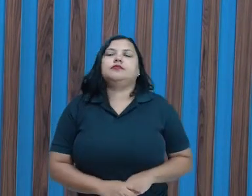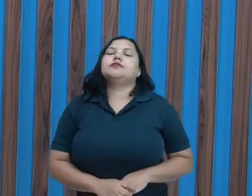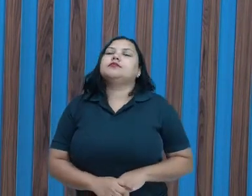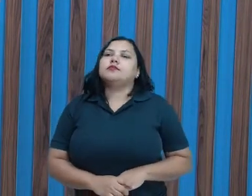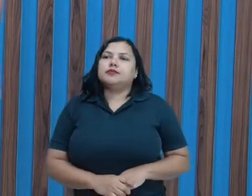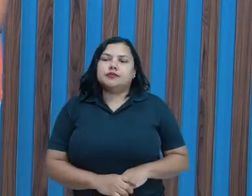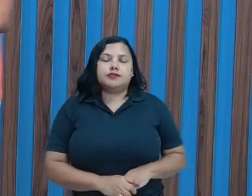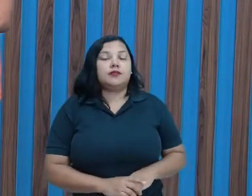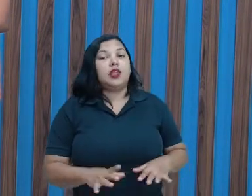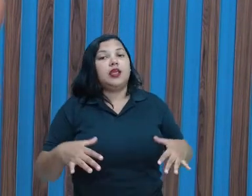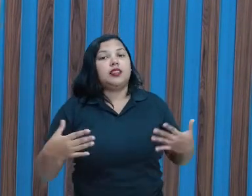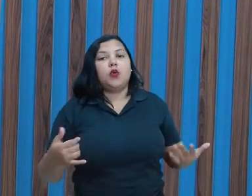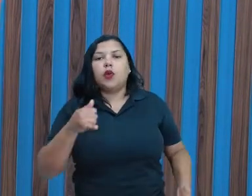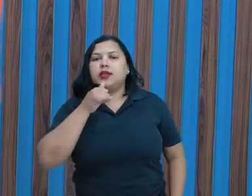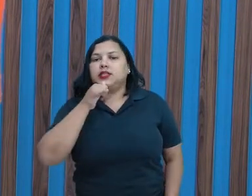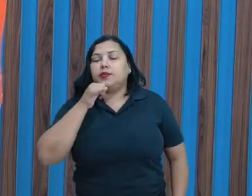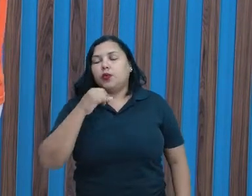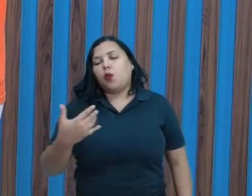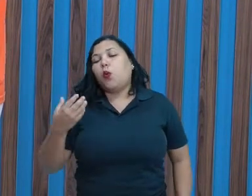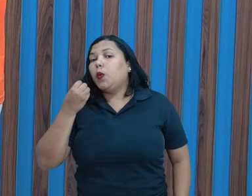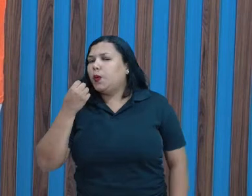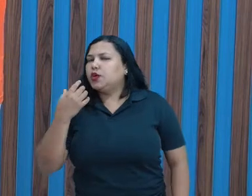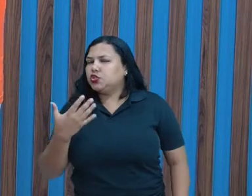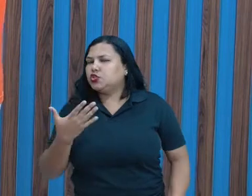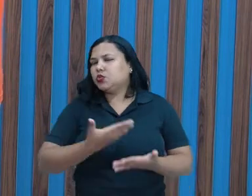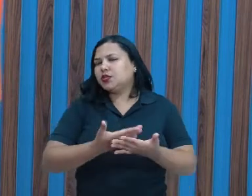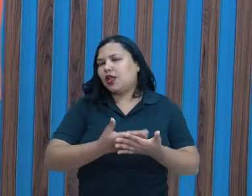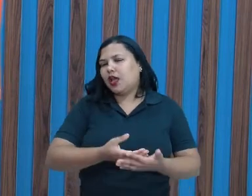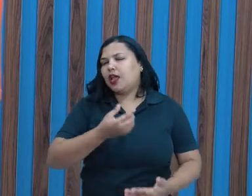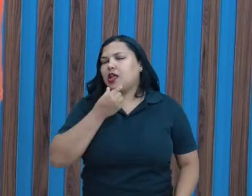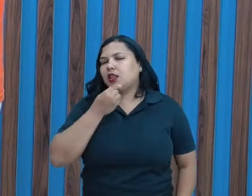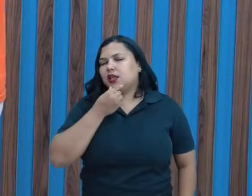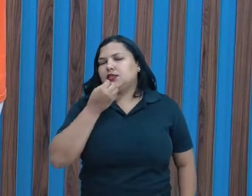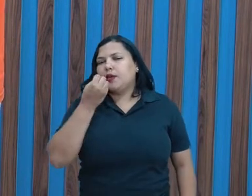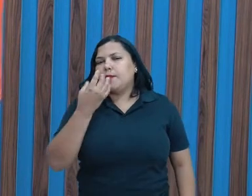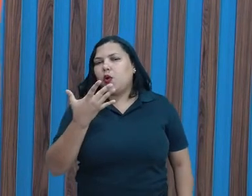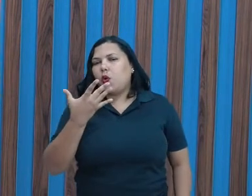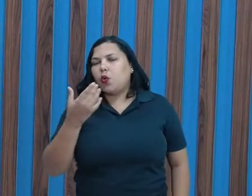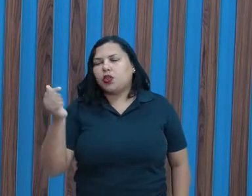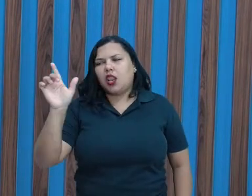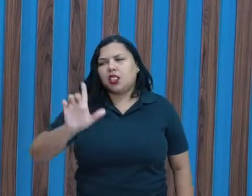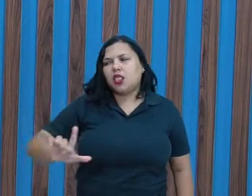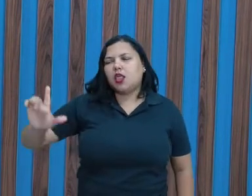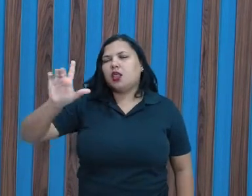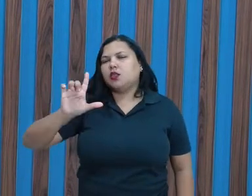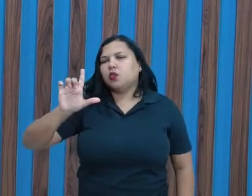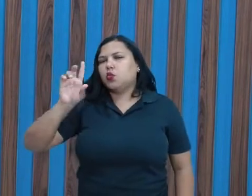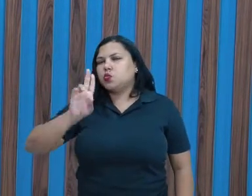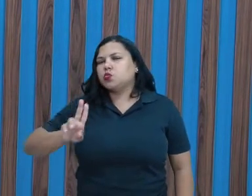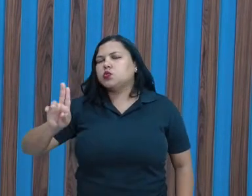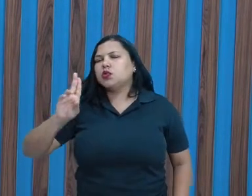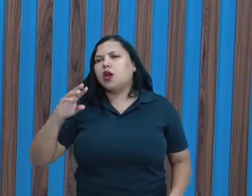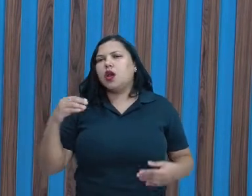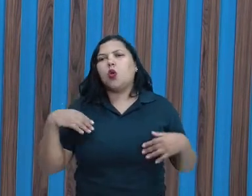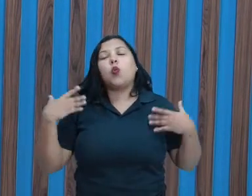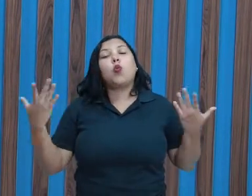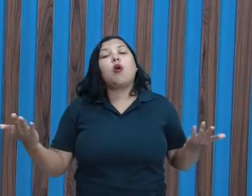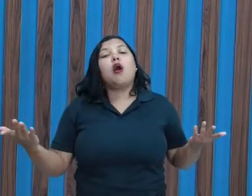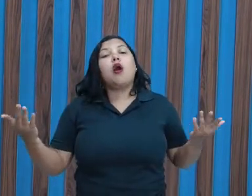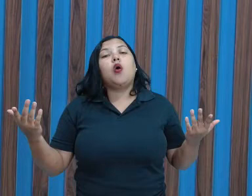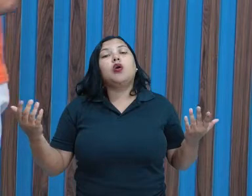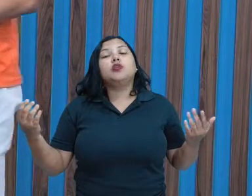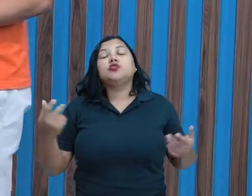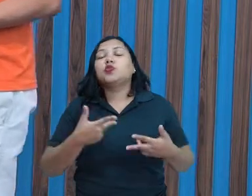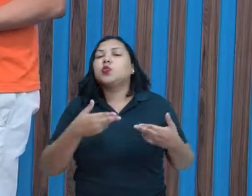the literature. Vantagem de estudar inglês através da literatura. Quais são as vantagens? Você tem writing